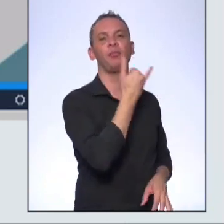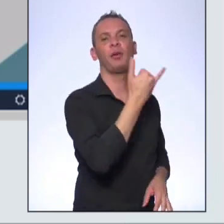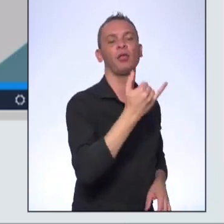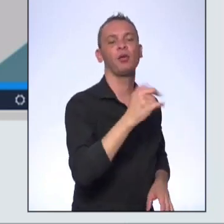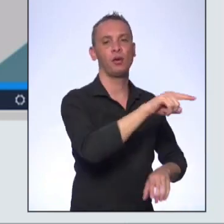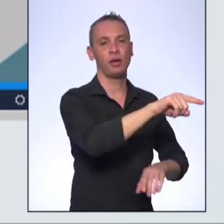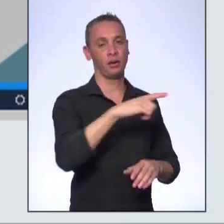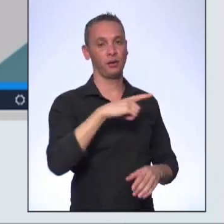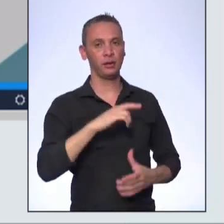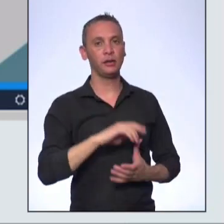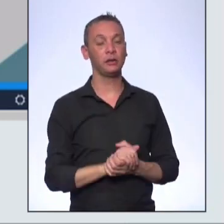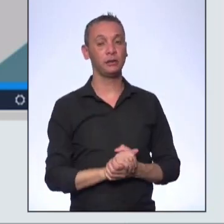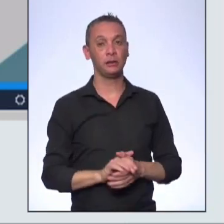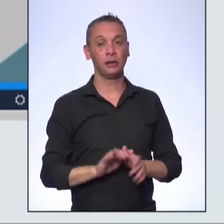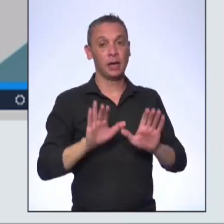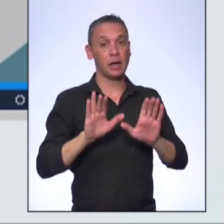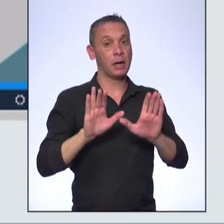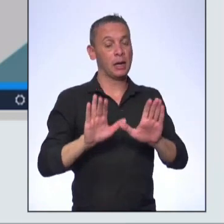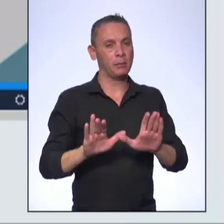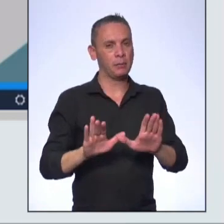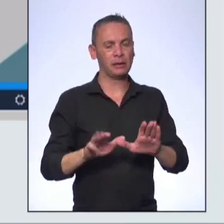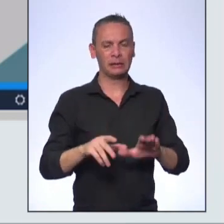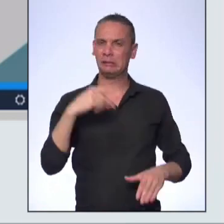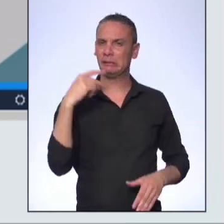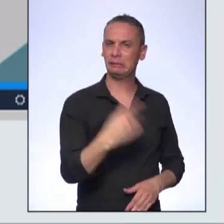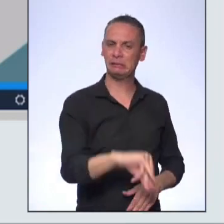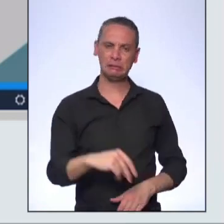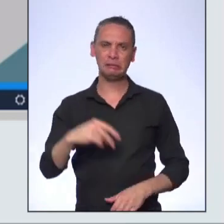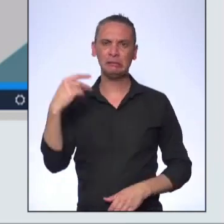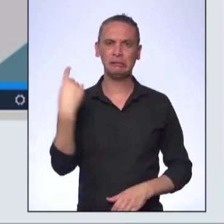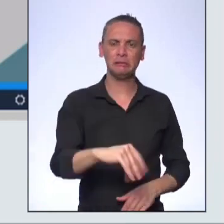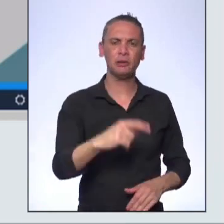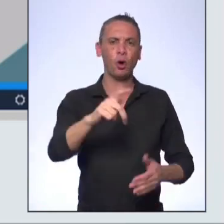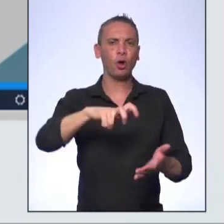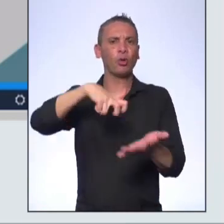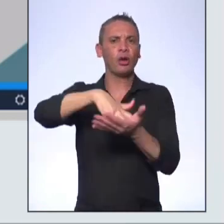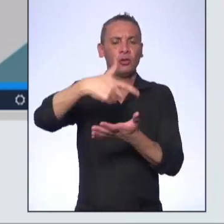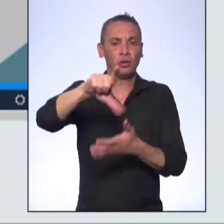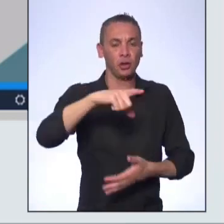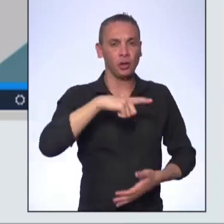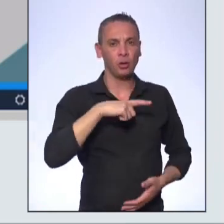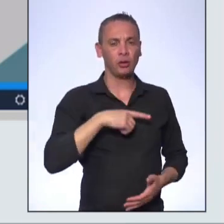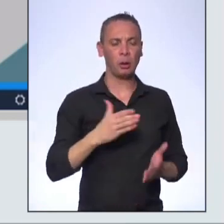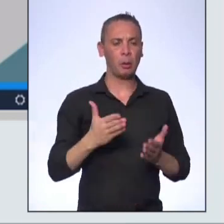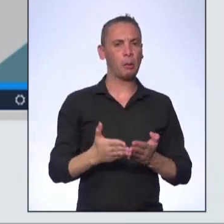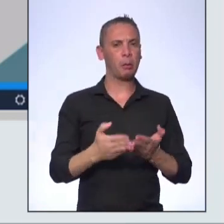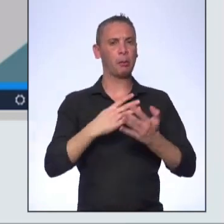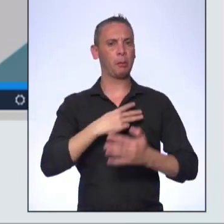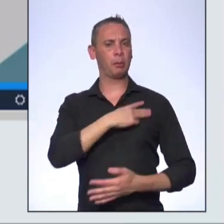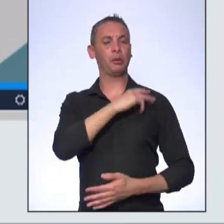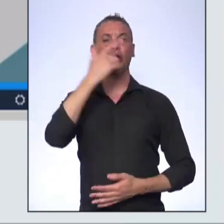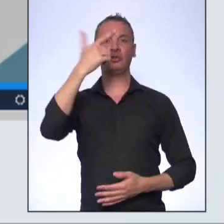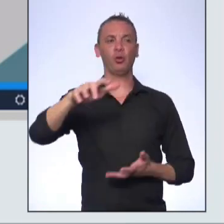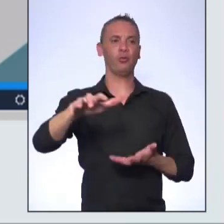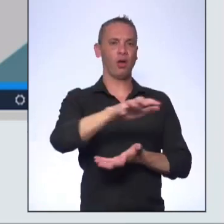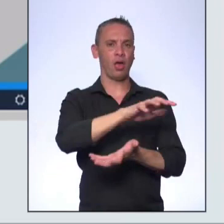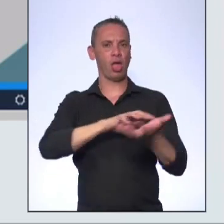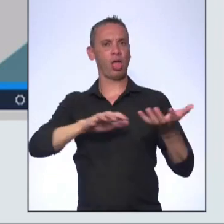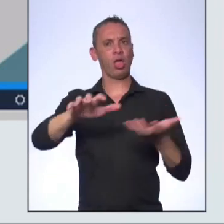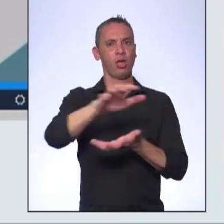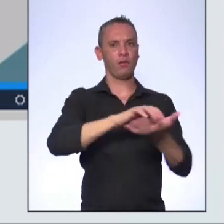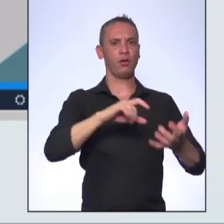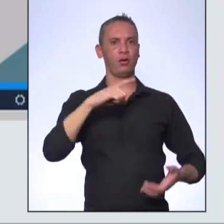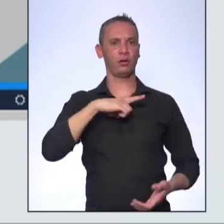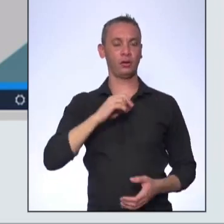perdoados. Porém, novas punições aconteceram na Marinha, originando uma nova revolta dos marinheiros. Os